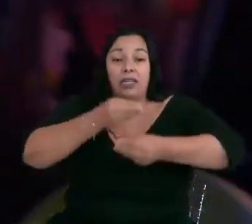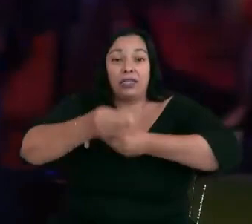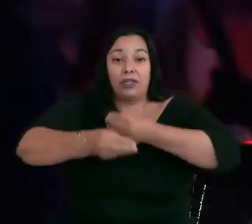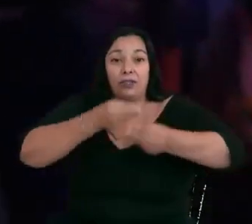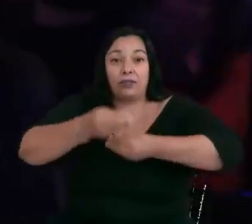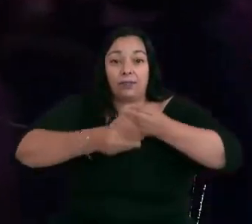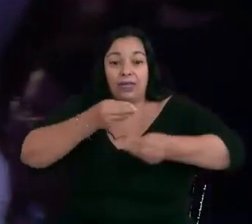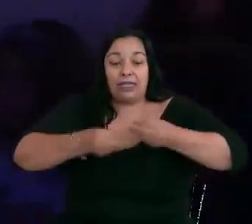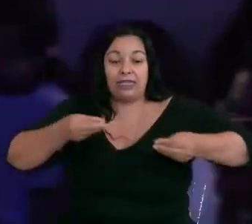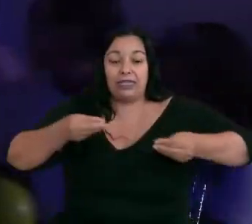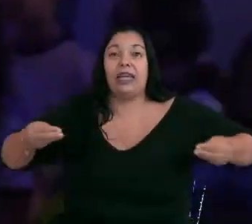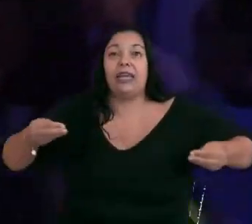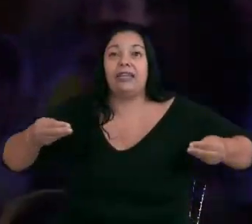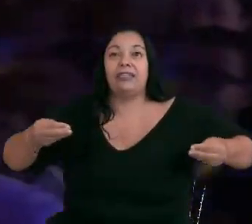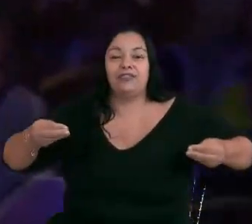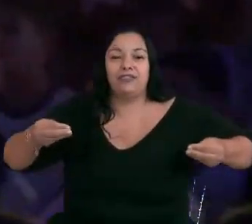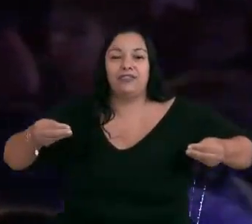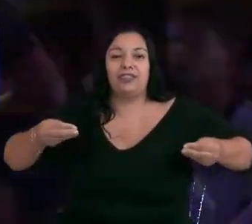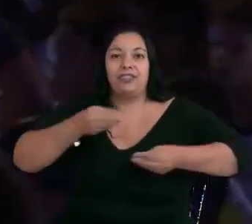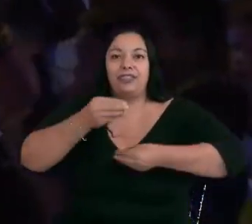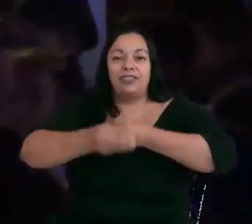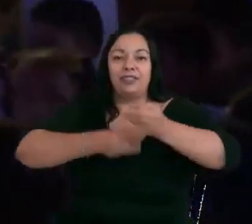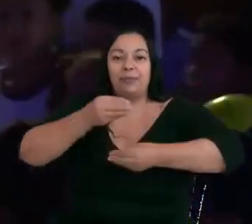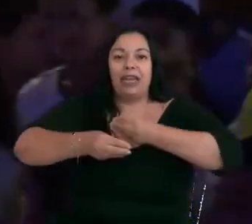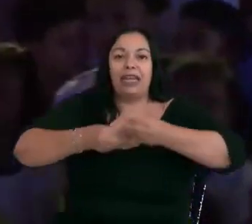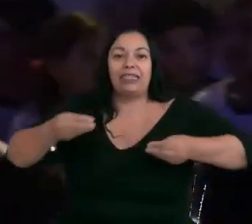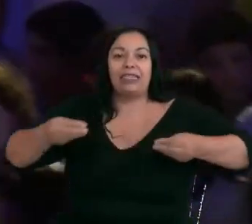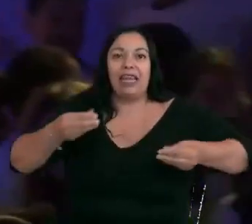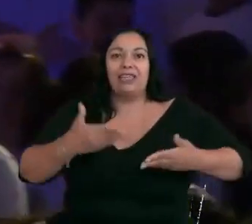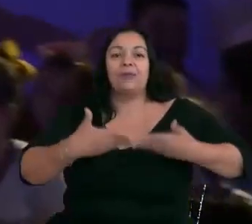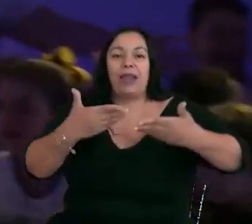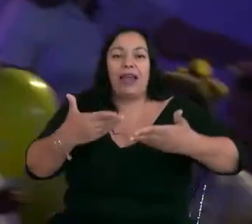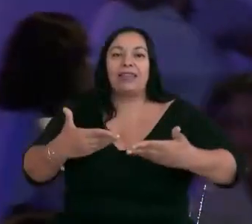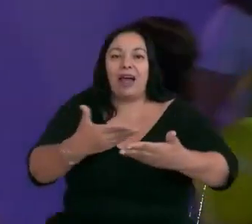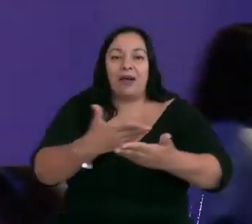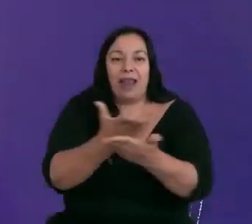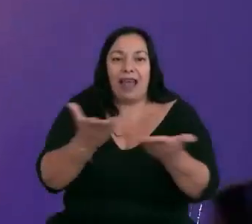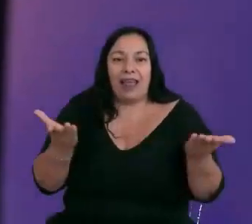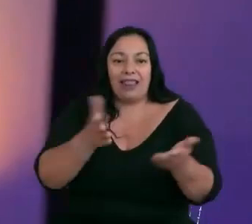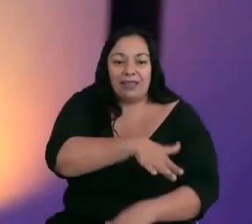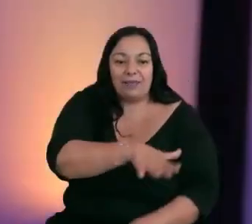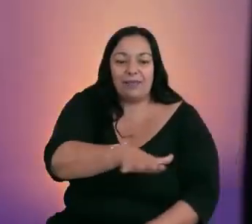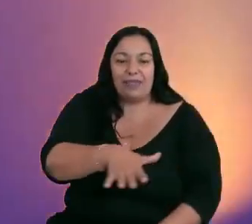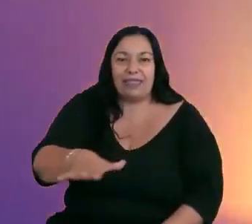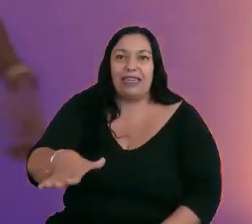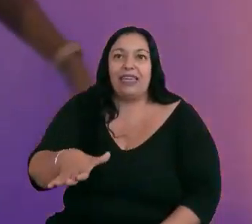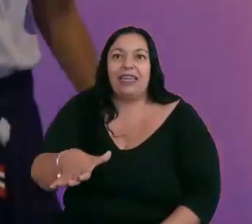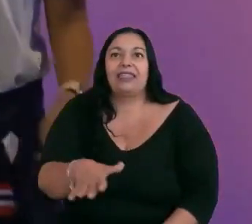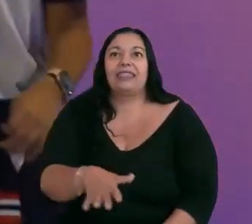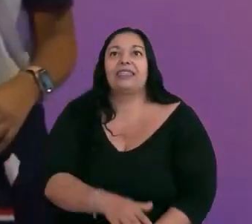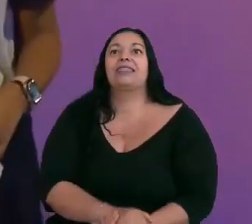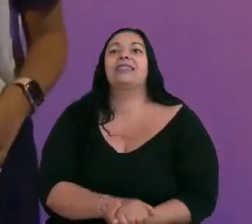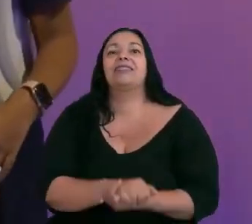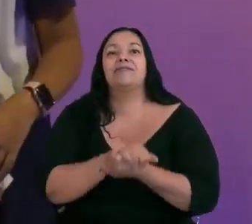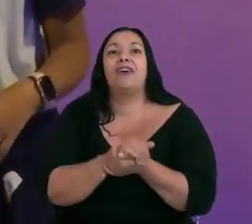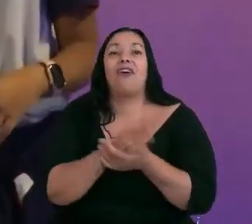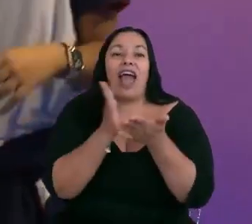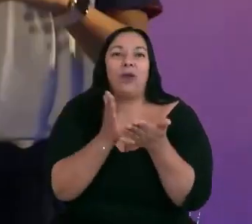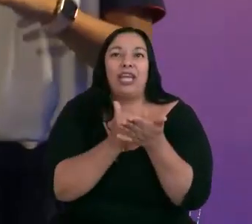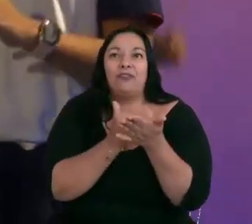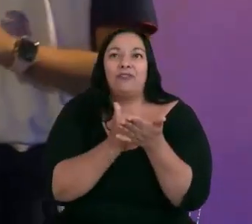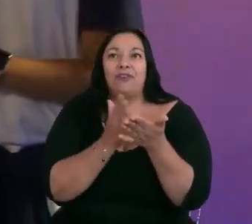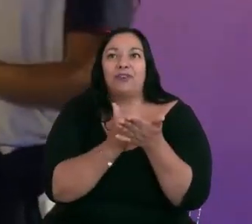Maria, Antônio e Gabriela? Cadê? Muito João, bem. Maria, Antônio e Gabriela vão ganhar um livro. Vão ganhar um livro